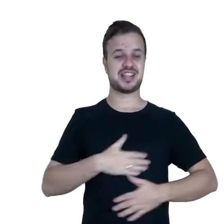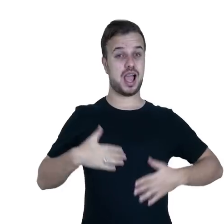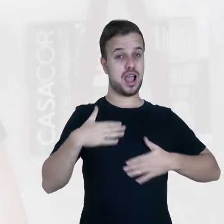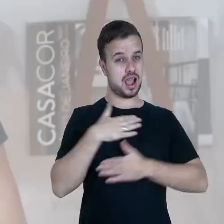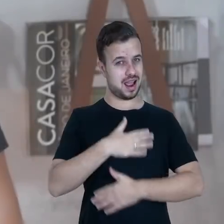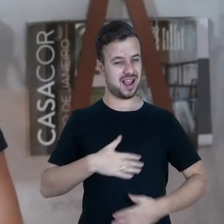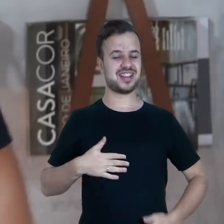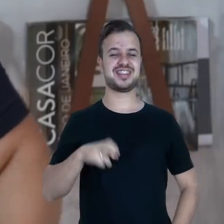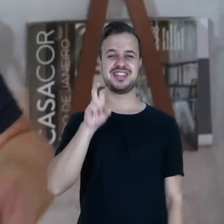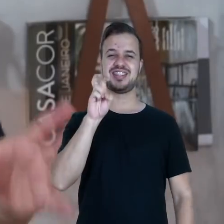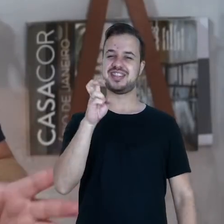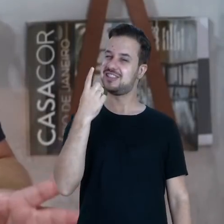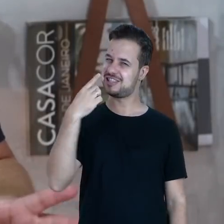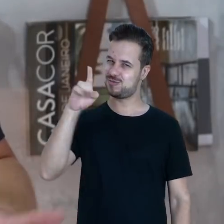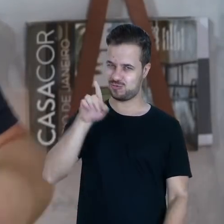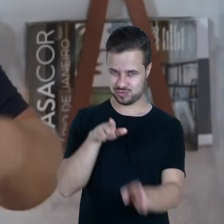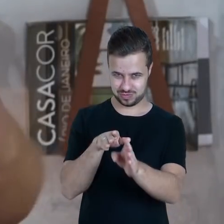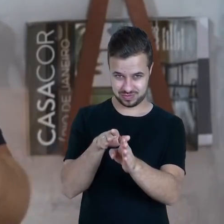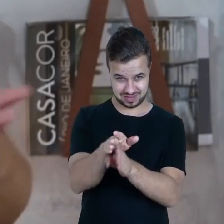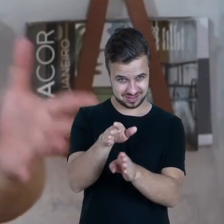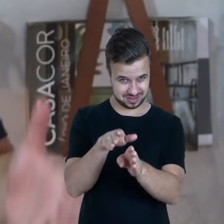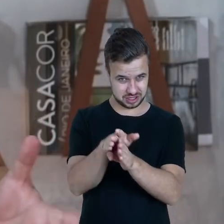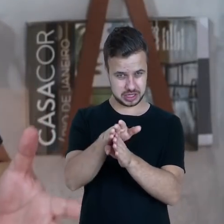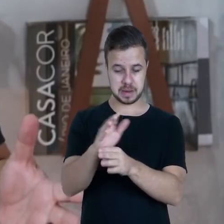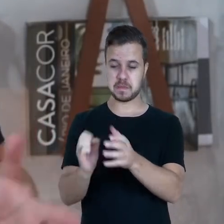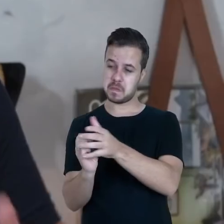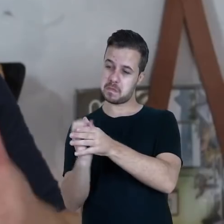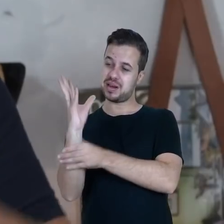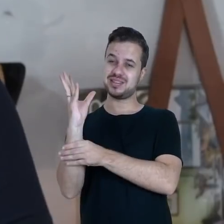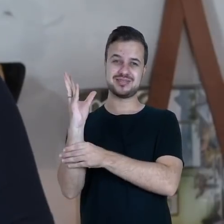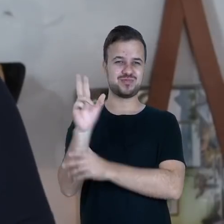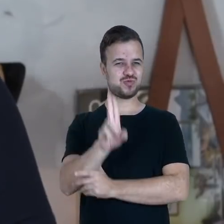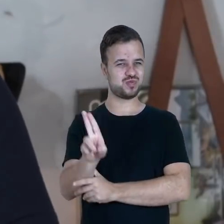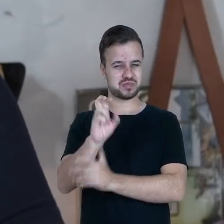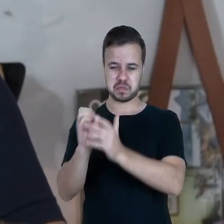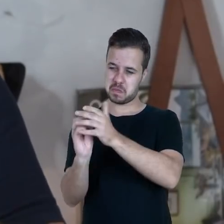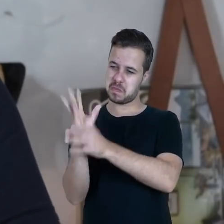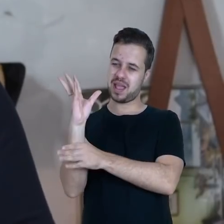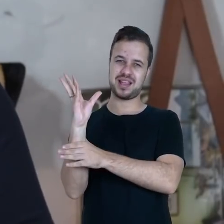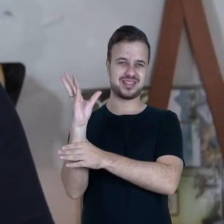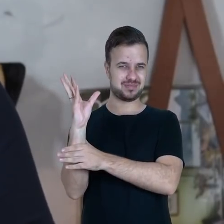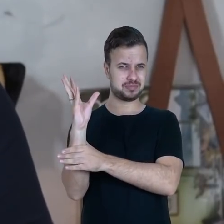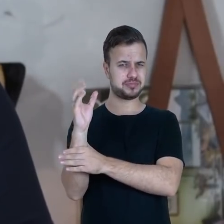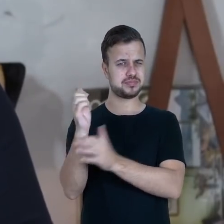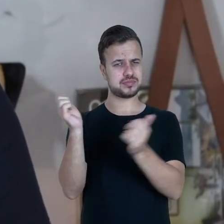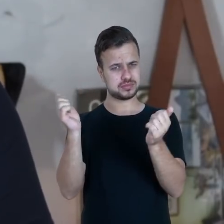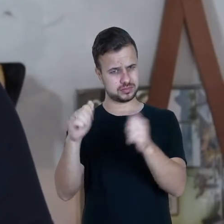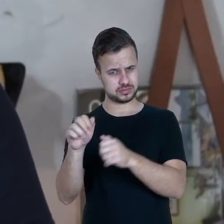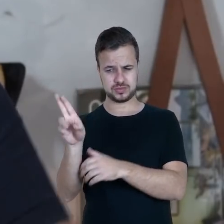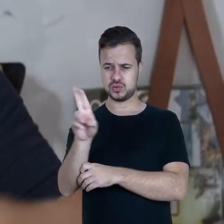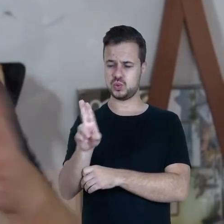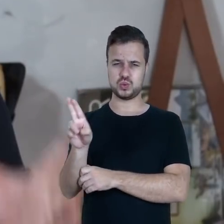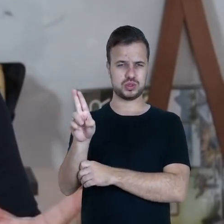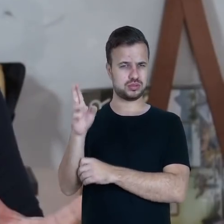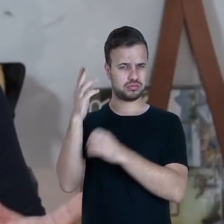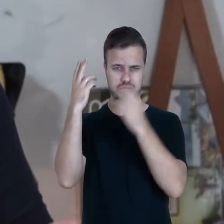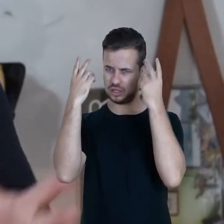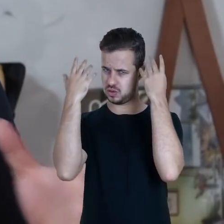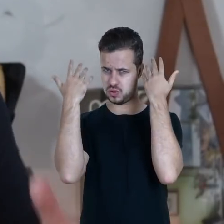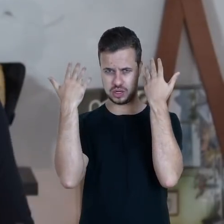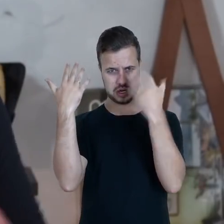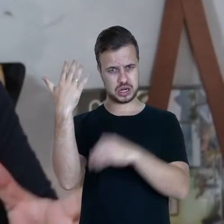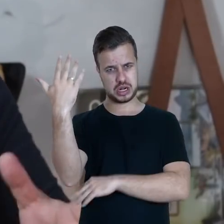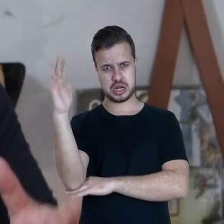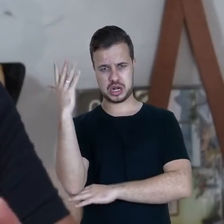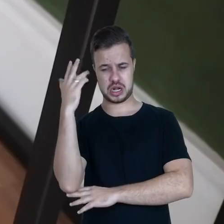agradável. E a minha quinta e última dica é: invista em plantas. Você pode utilizar plantas permanentes ou naturais. O que que acontece?